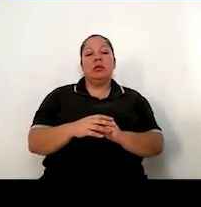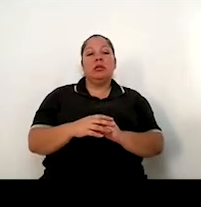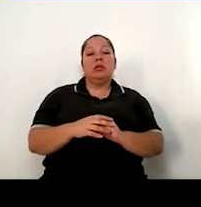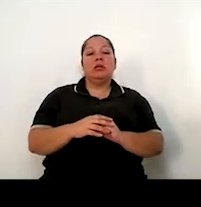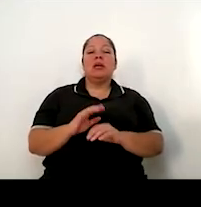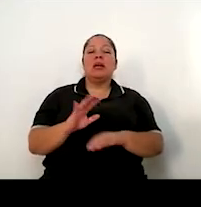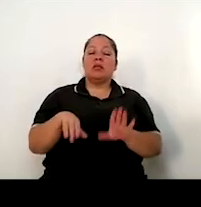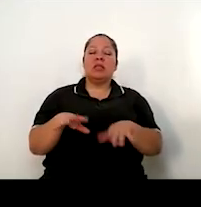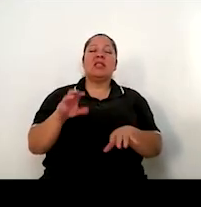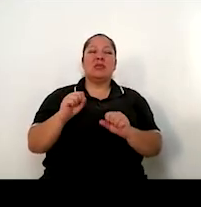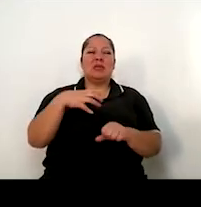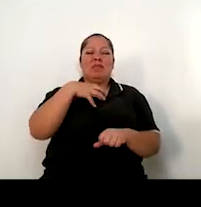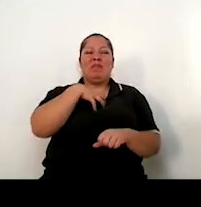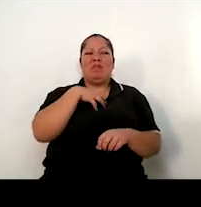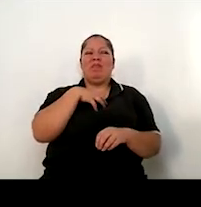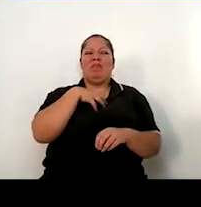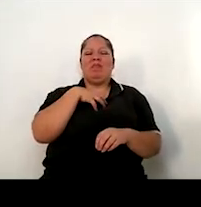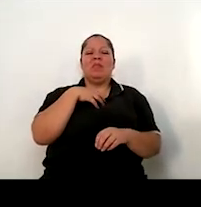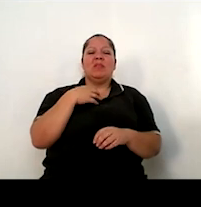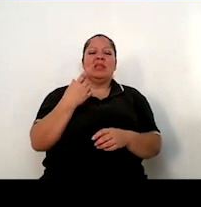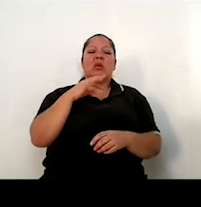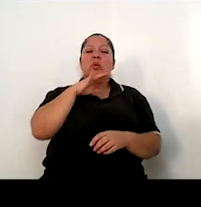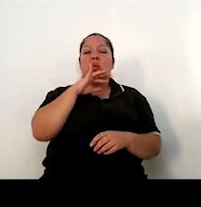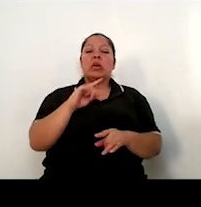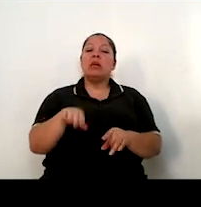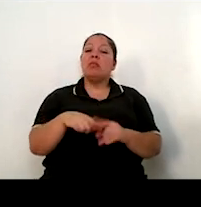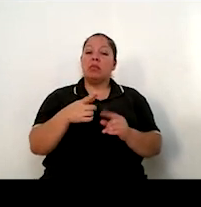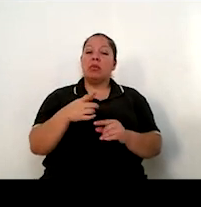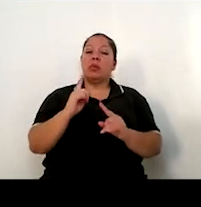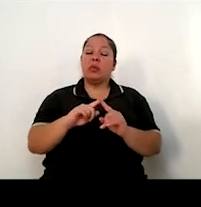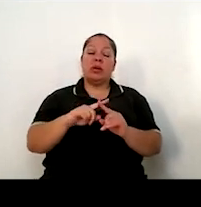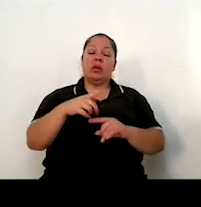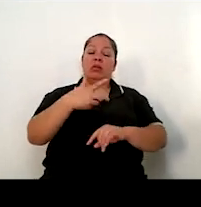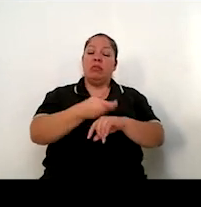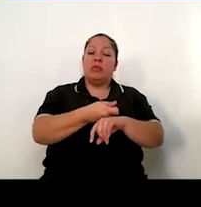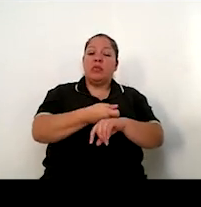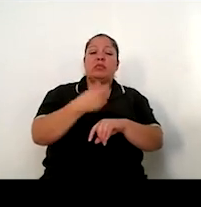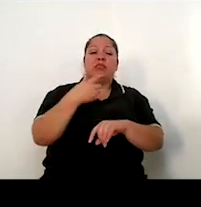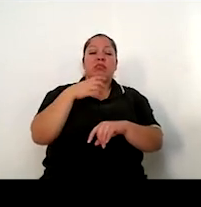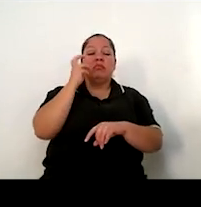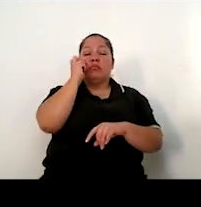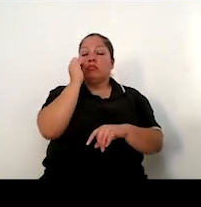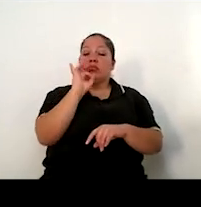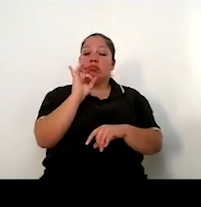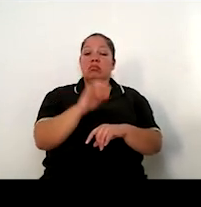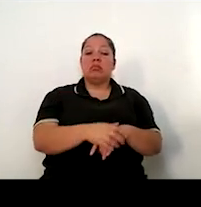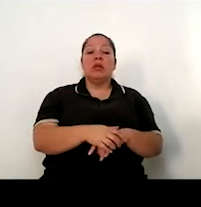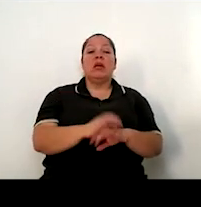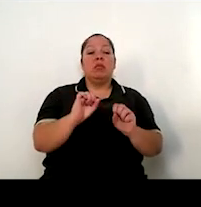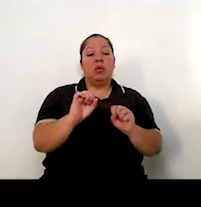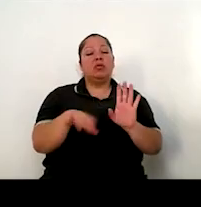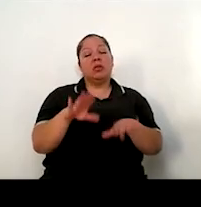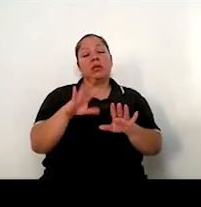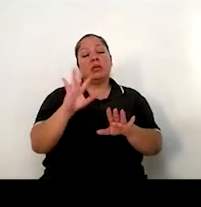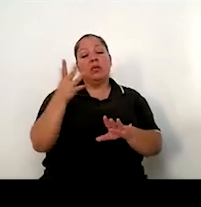desconfortável, porque muitas vezes ele é feito sem a sedação, tá? Tem alguns riscos de sangramento, né? Mas é pequeno. E se